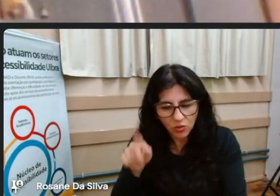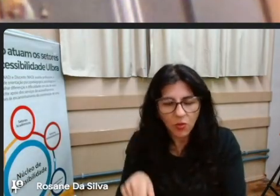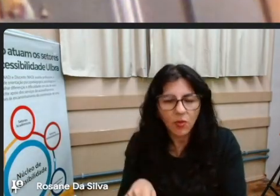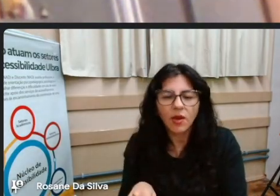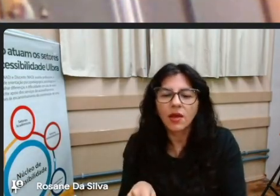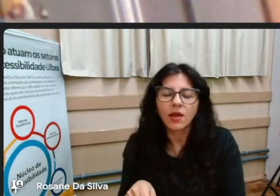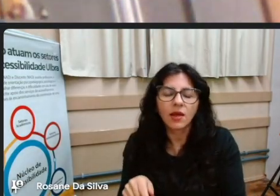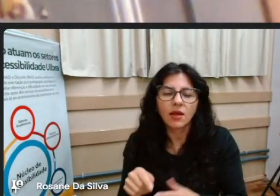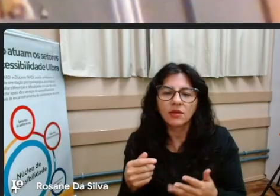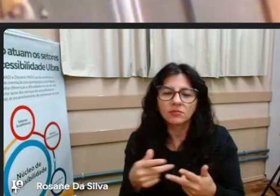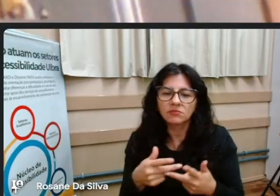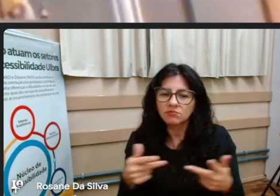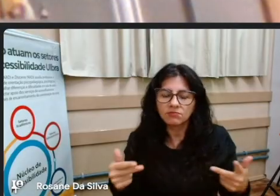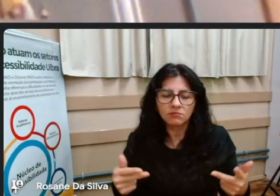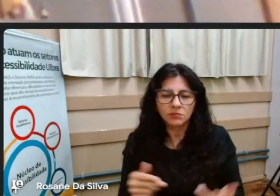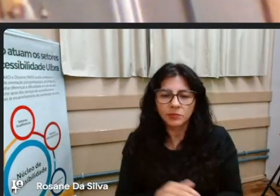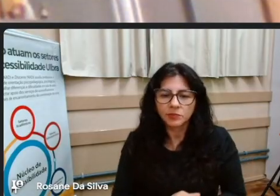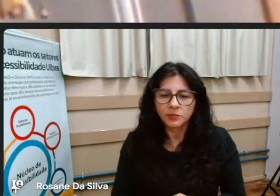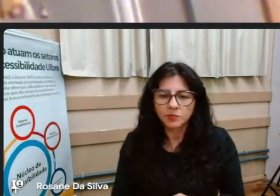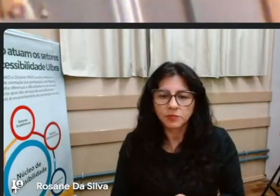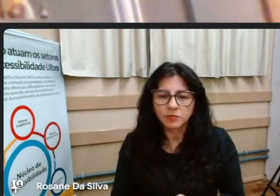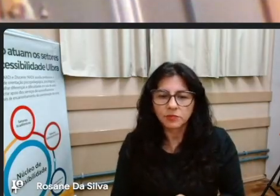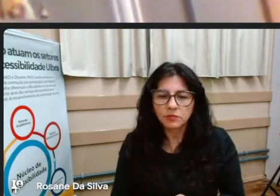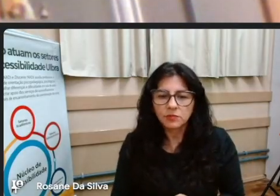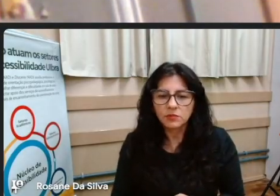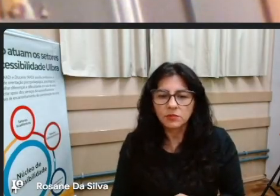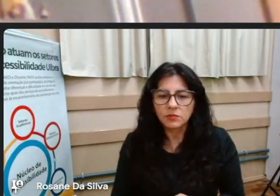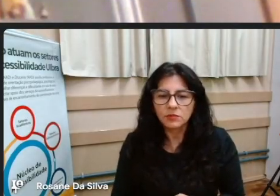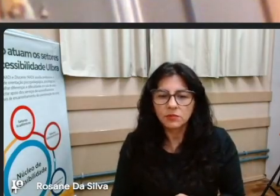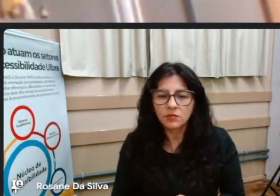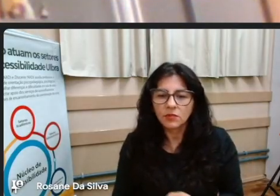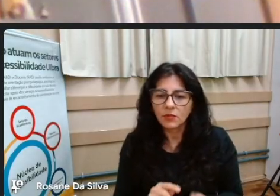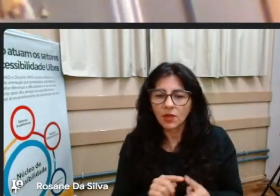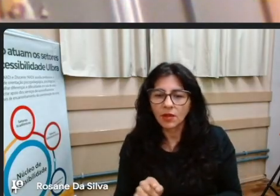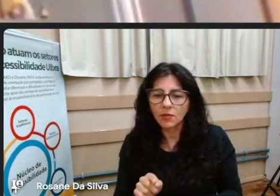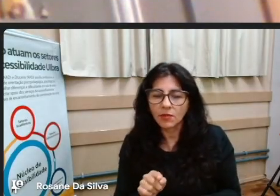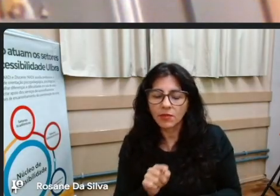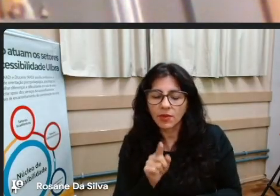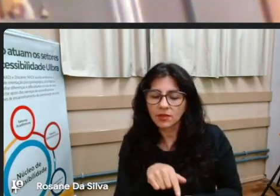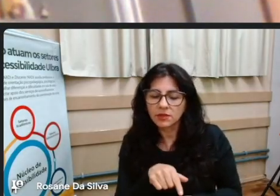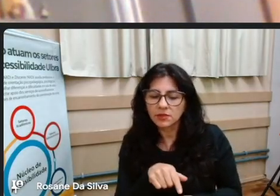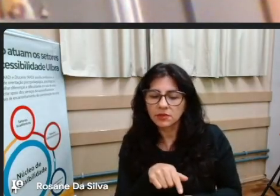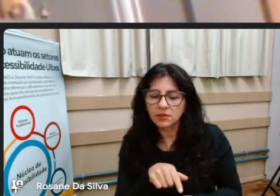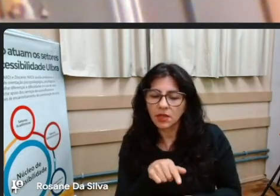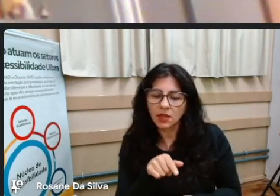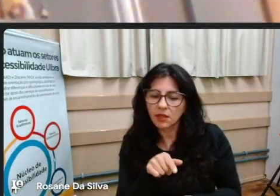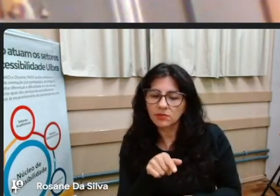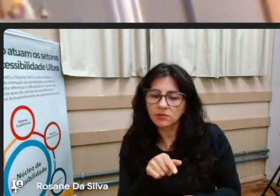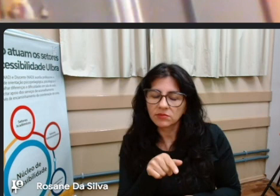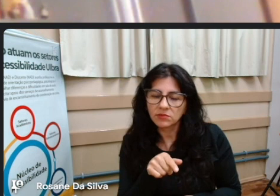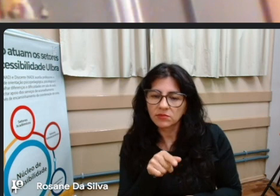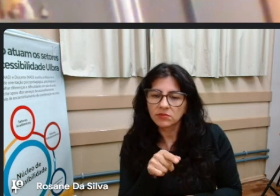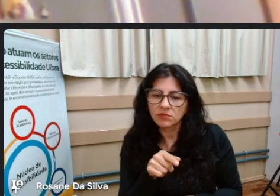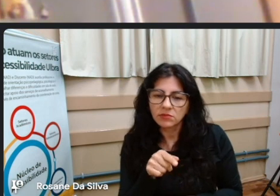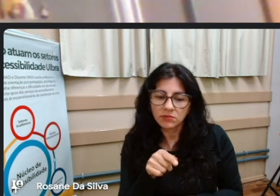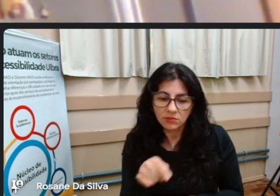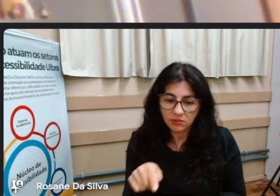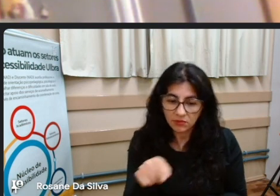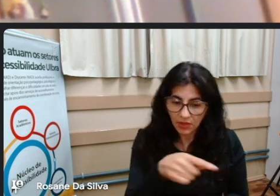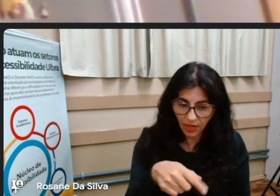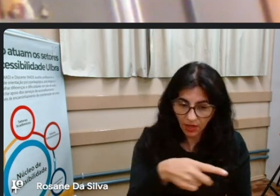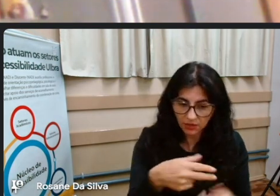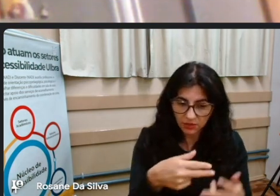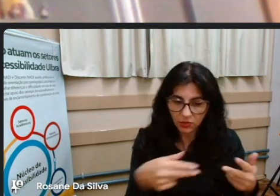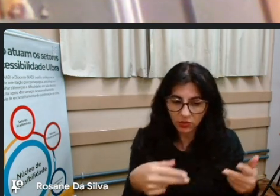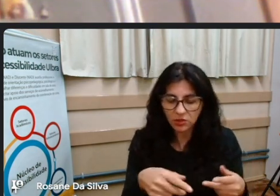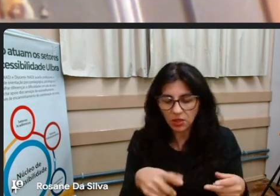daquilo que é artístico e daquilo que não é né ã Mas é isso que eu tenho para te para